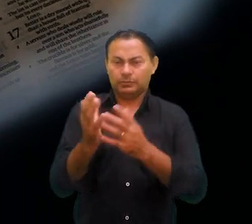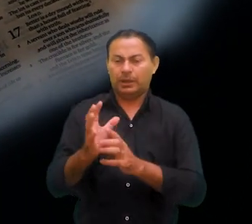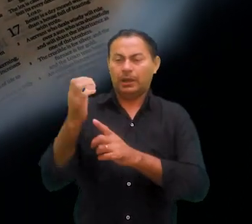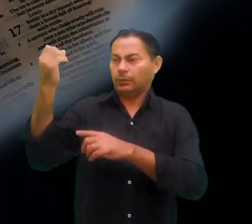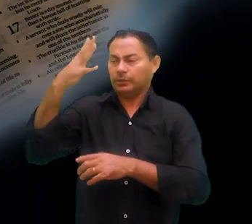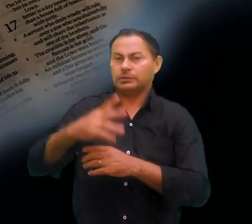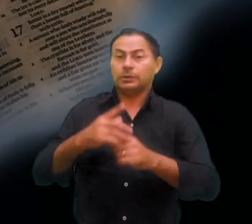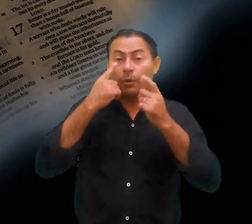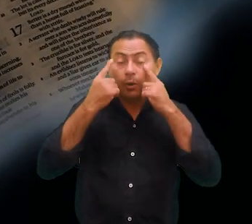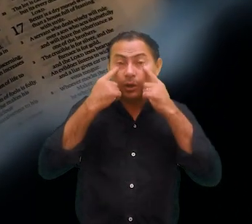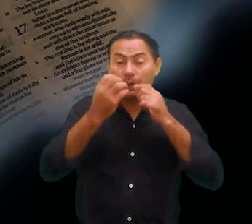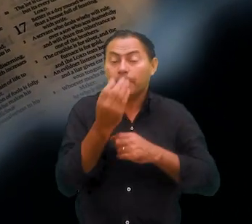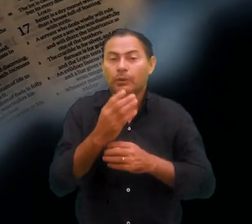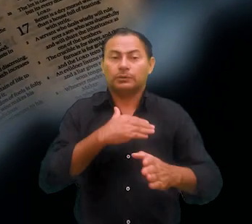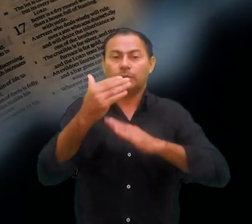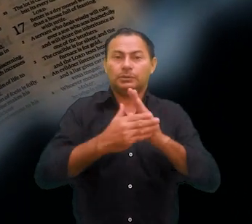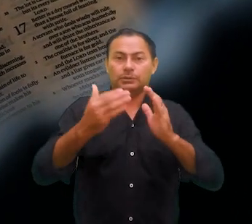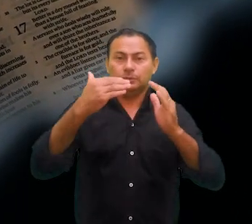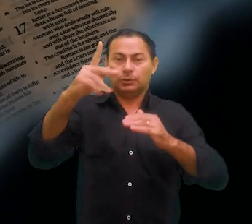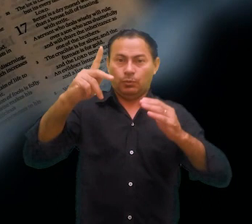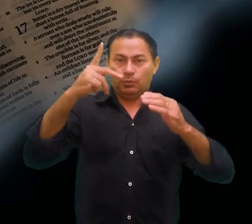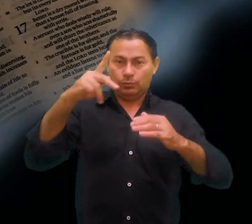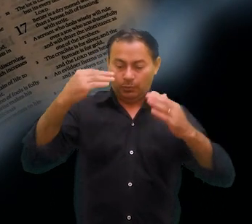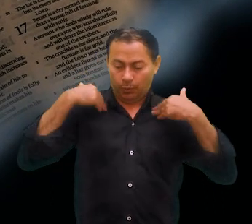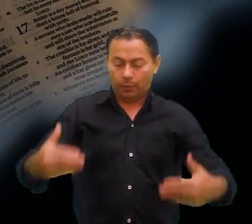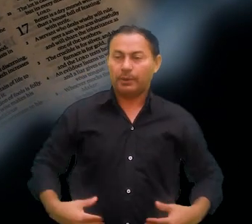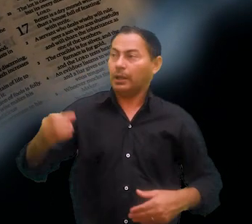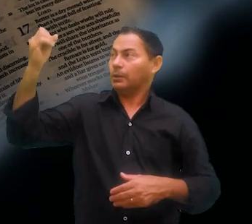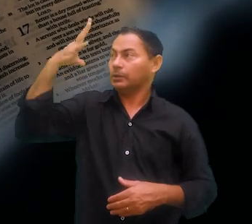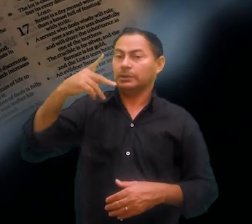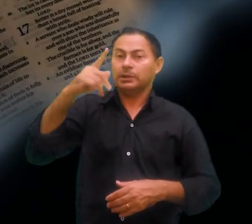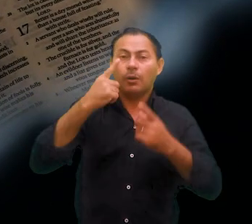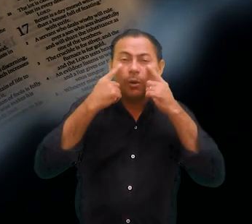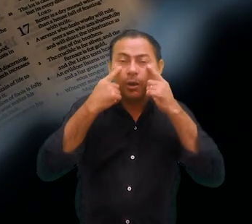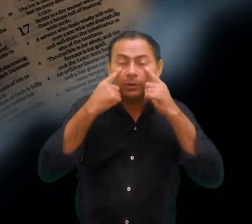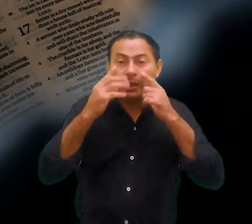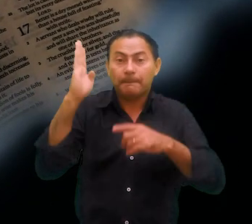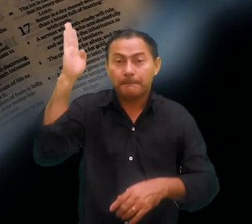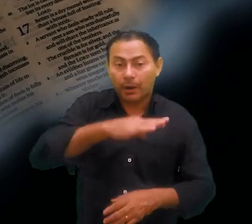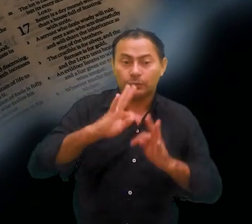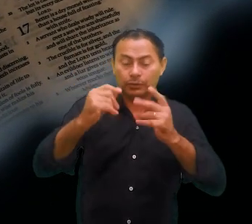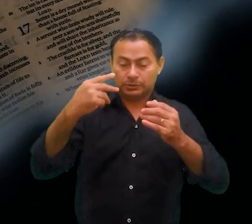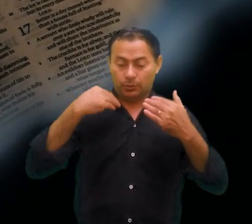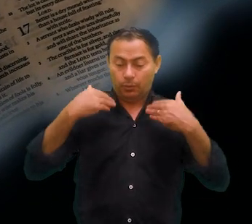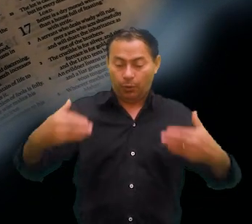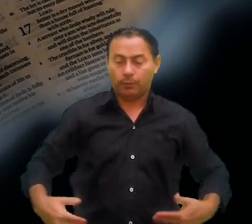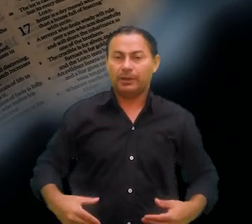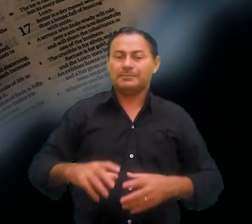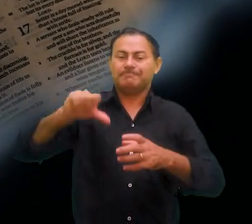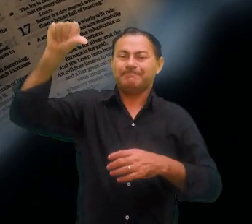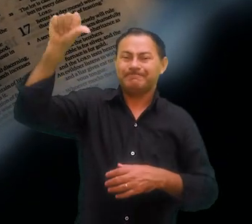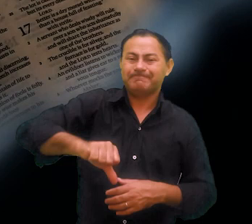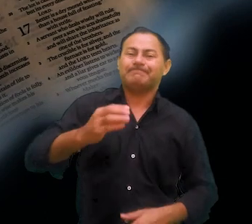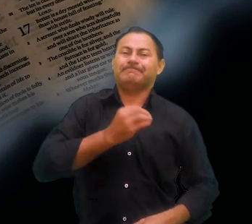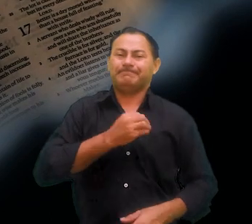Se os seus olhos forem bons, todo o seu corpo será cheio de luz. Mas, se os seus olhos forem maus, todo o seu corpo